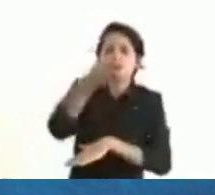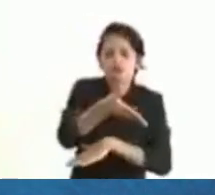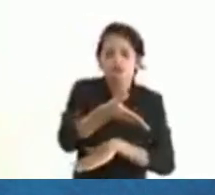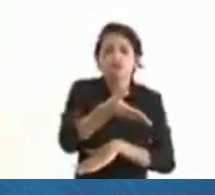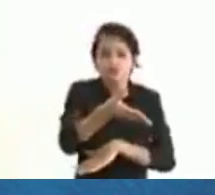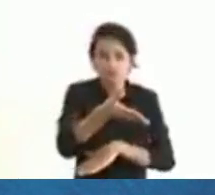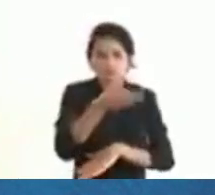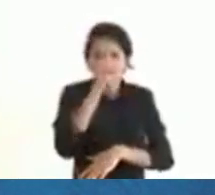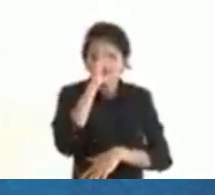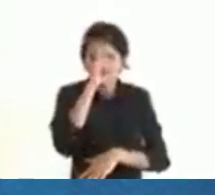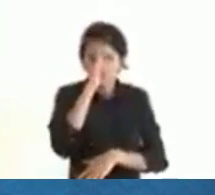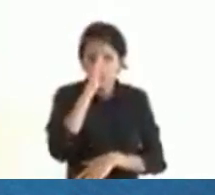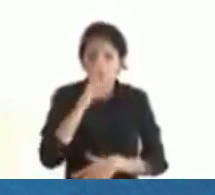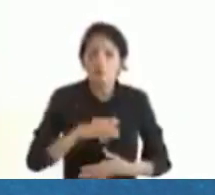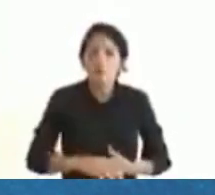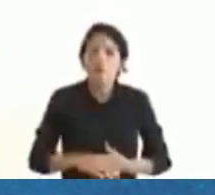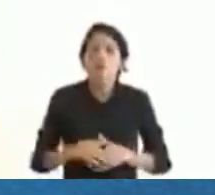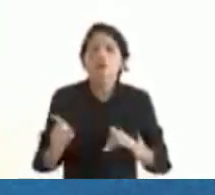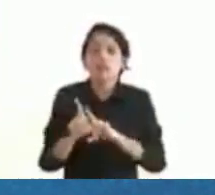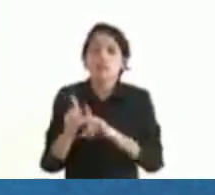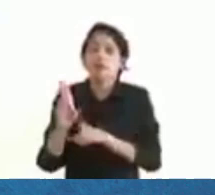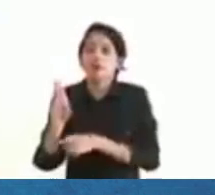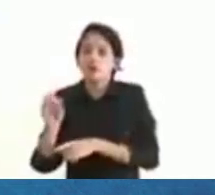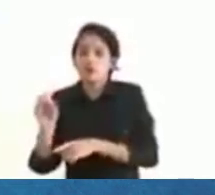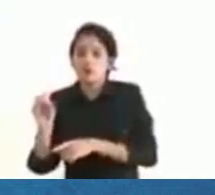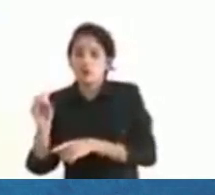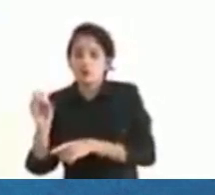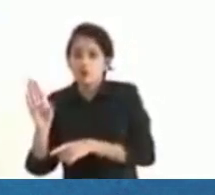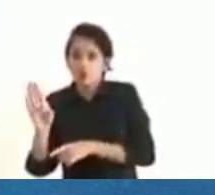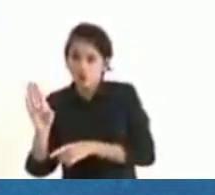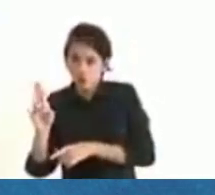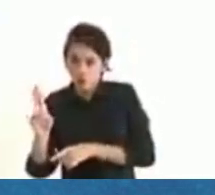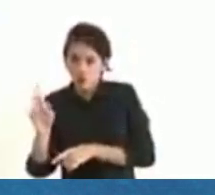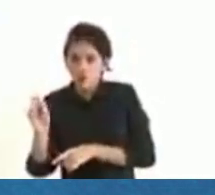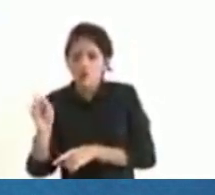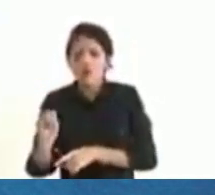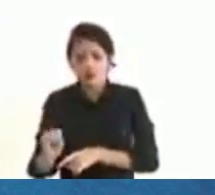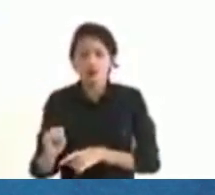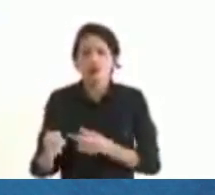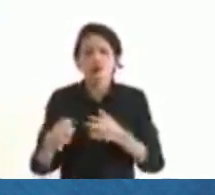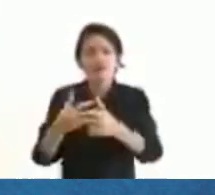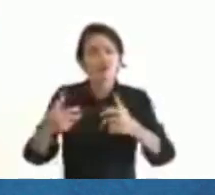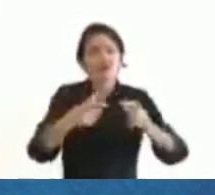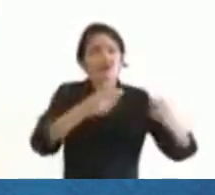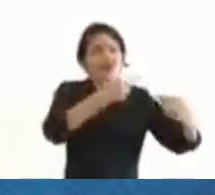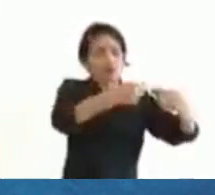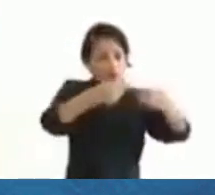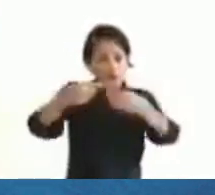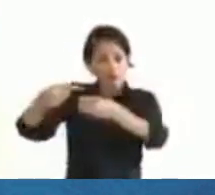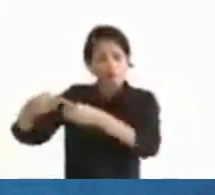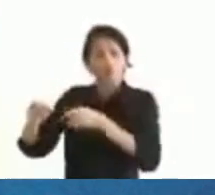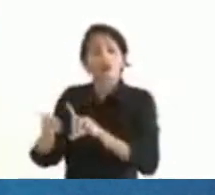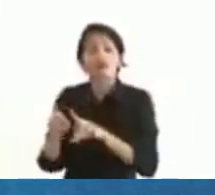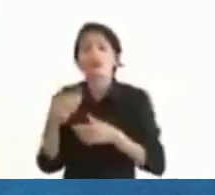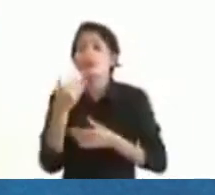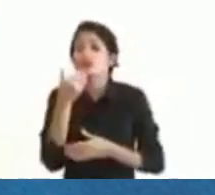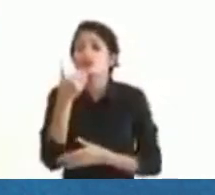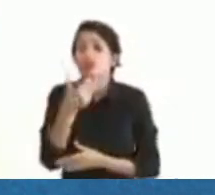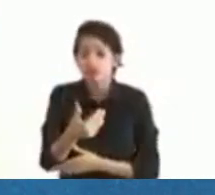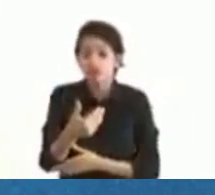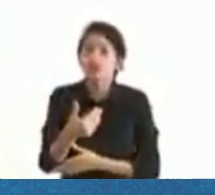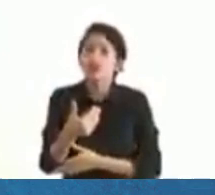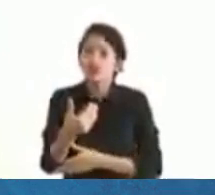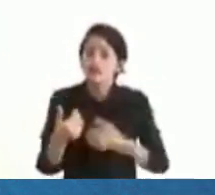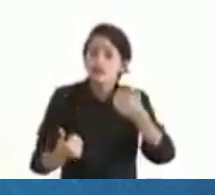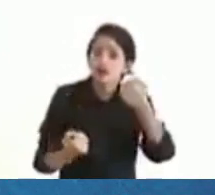entrada do sistema de saúde, que é a unidade básica de saúde de todos os mais de 5 mil municípios brasileiros. E aí a gente pede aqui